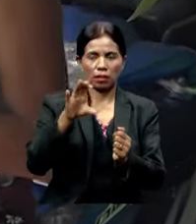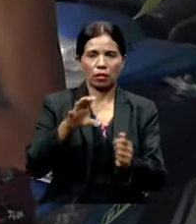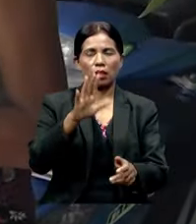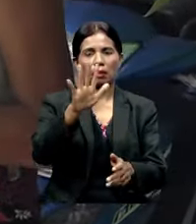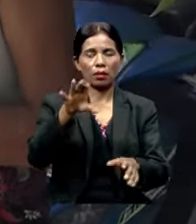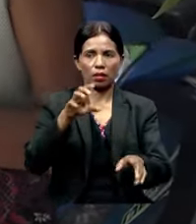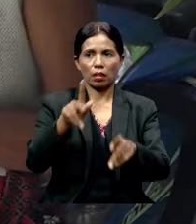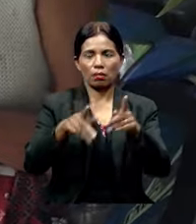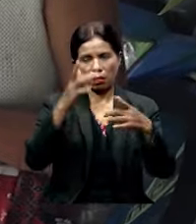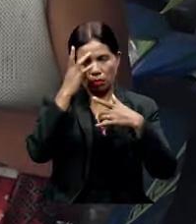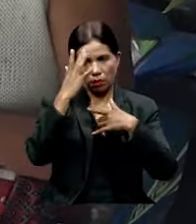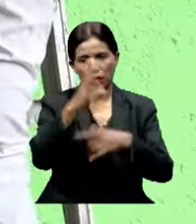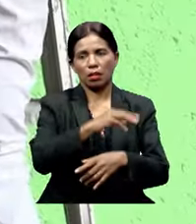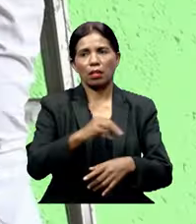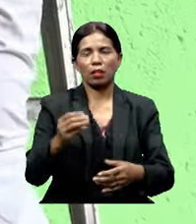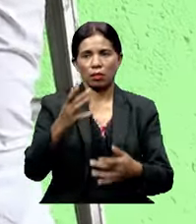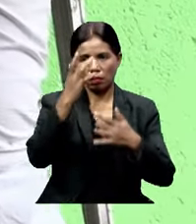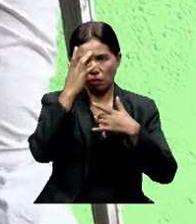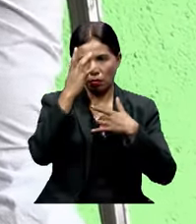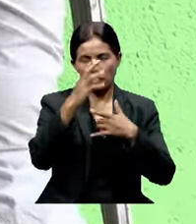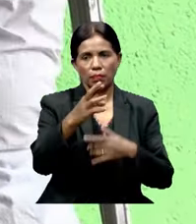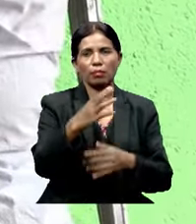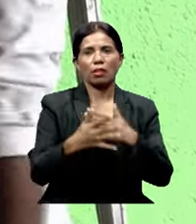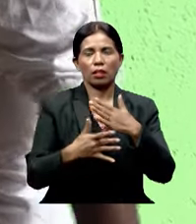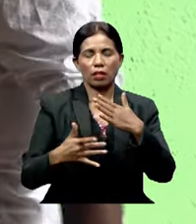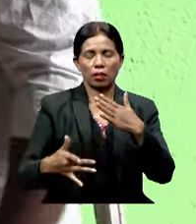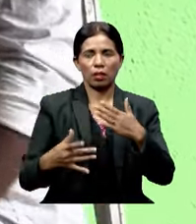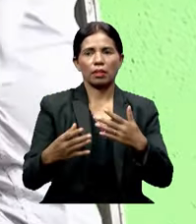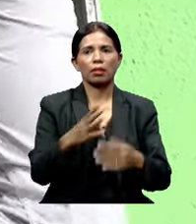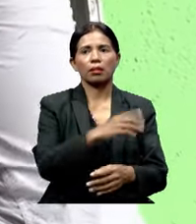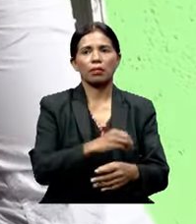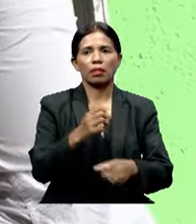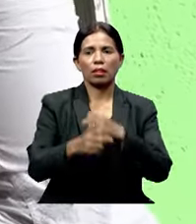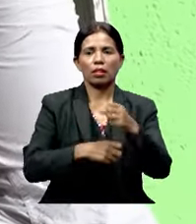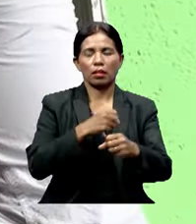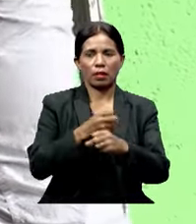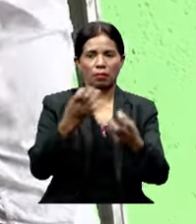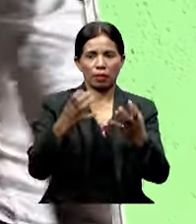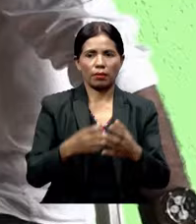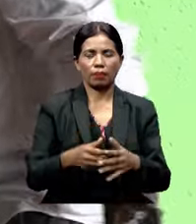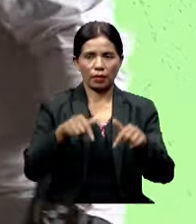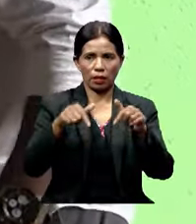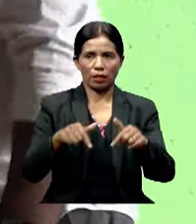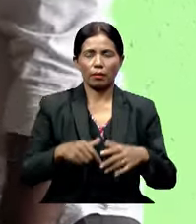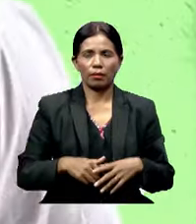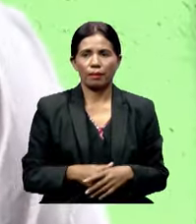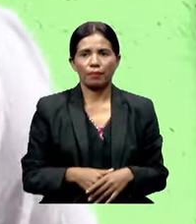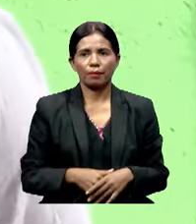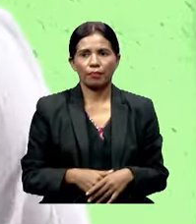Maria Guterres Sarmento nebe sofre moras Ranmidar durante tinan barakona. Iha ne iha